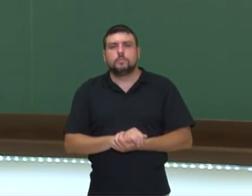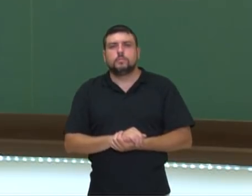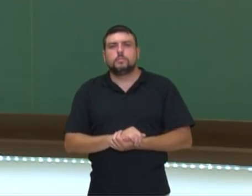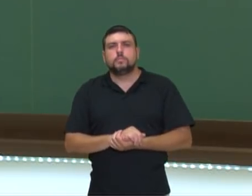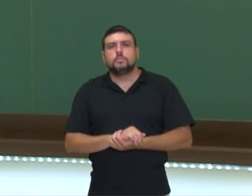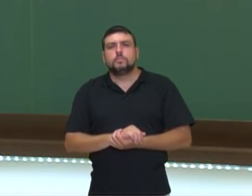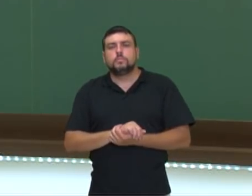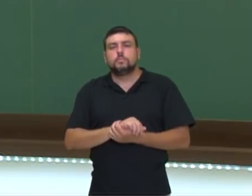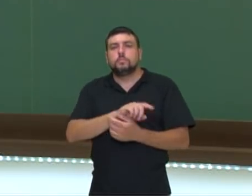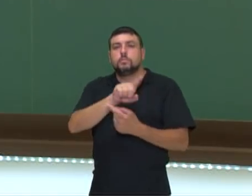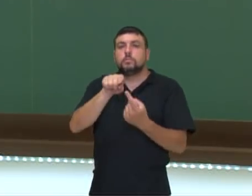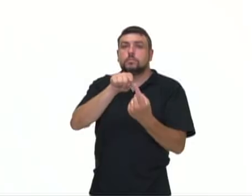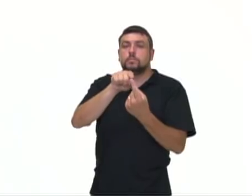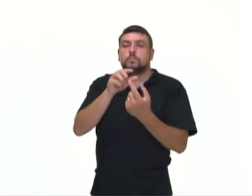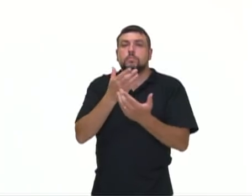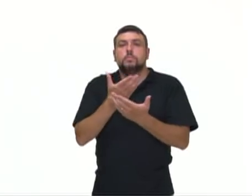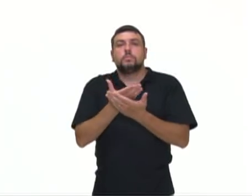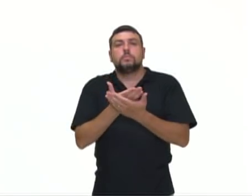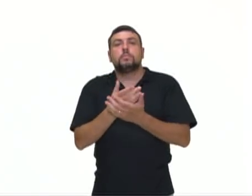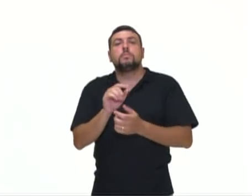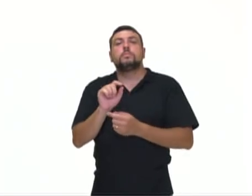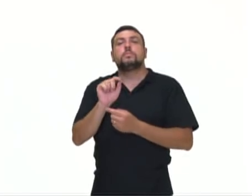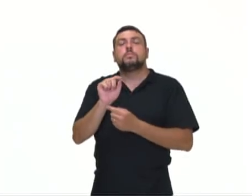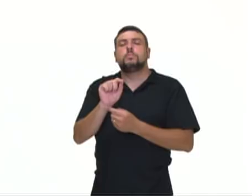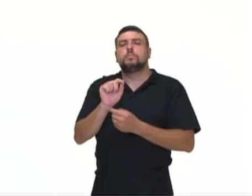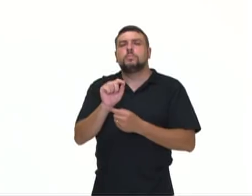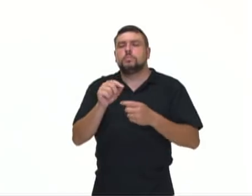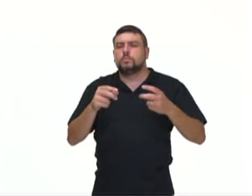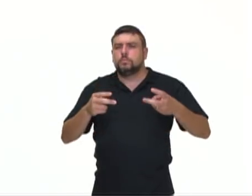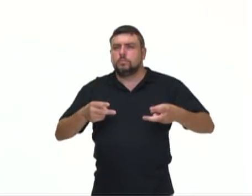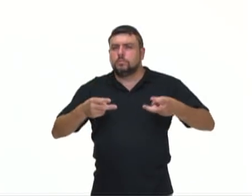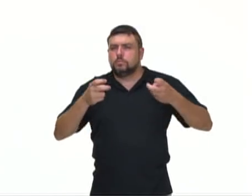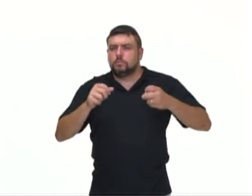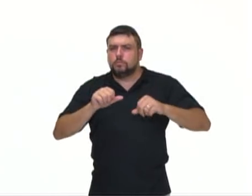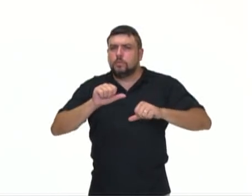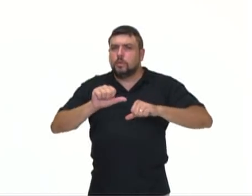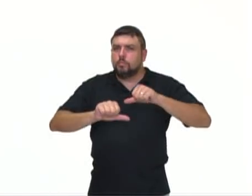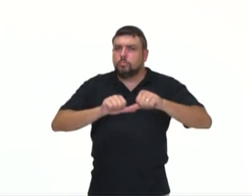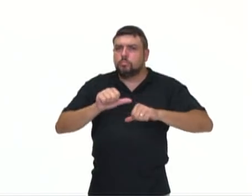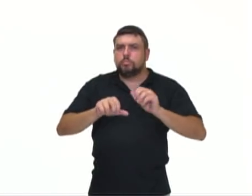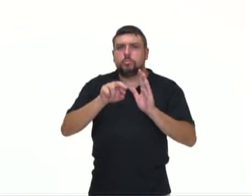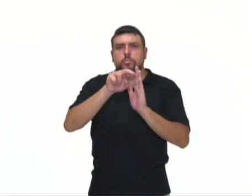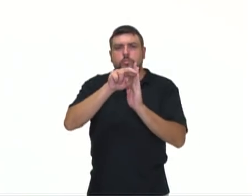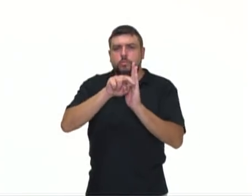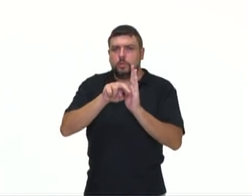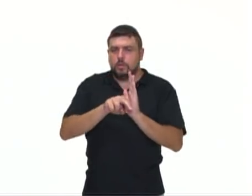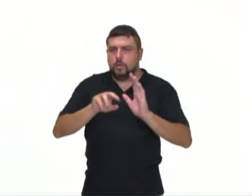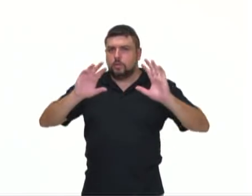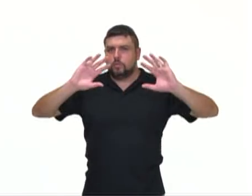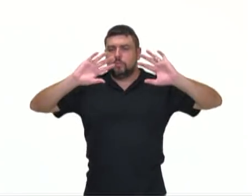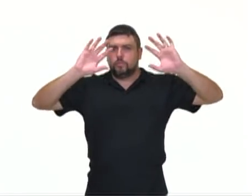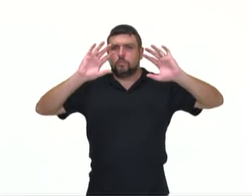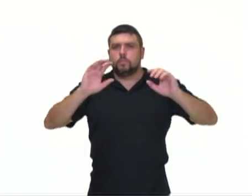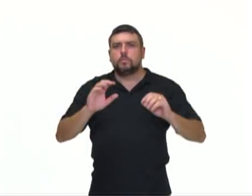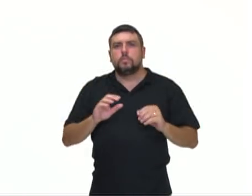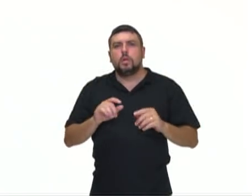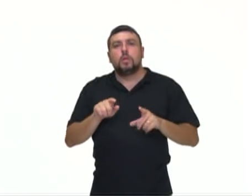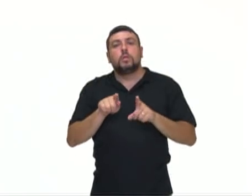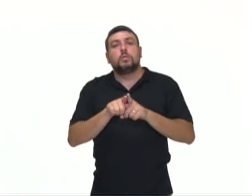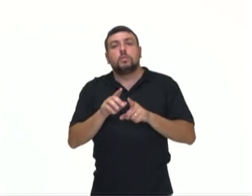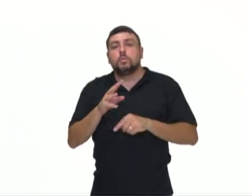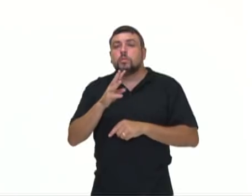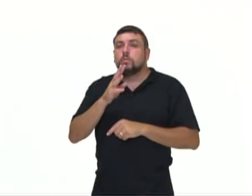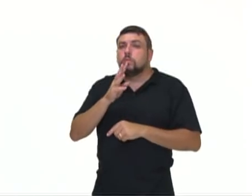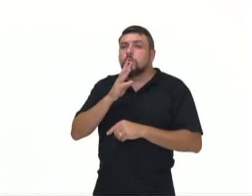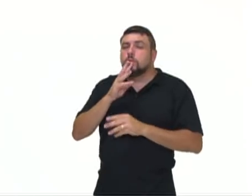dessa aula é identificar as mudanças das regras do voleibol e reconhecer as regras do vôlei